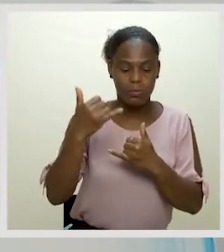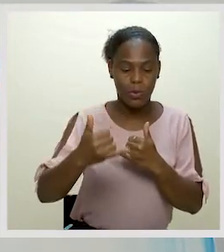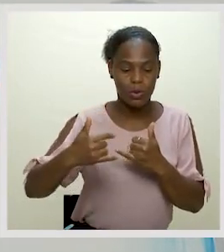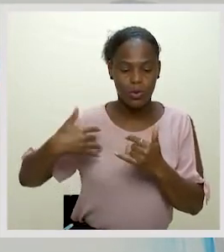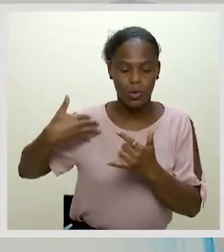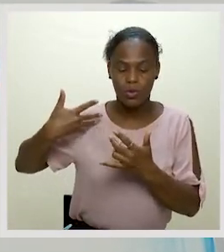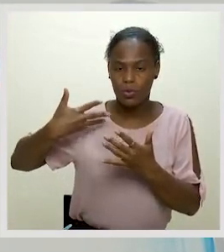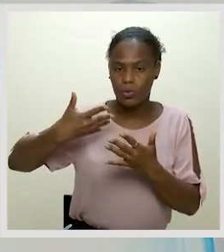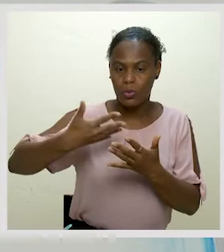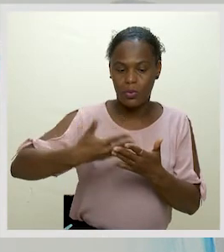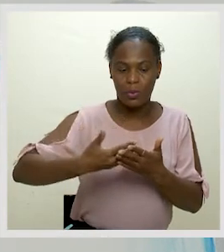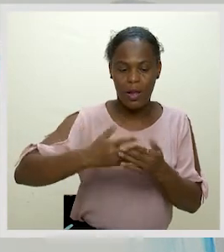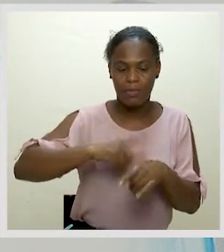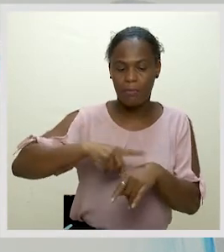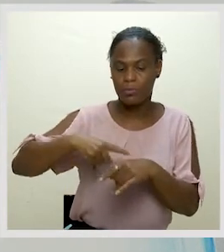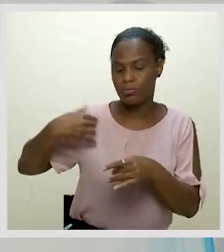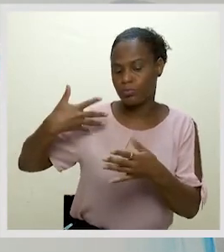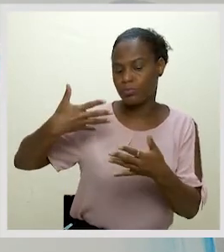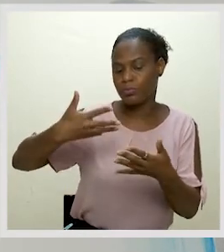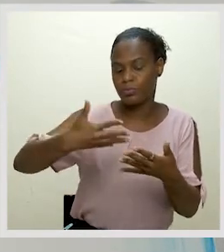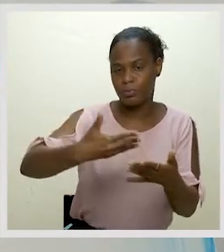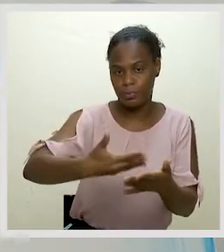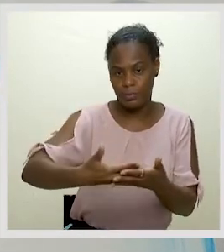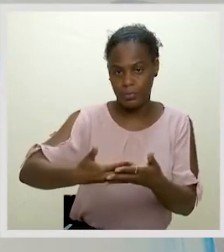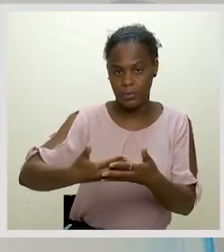Depois, ao longo dos tempos,